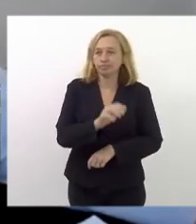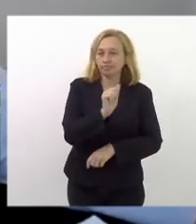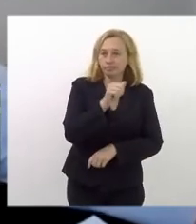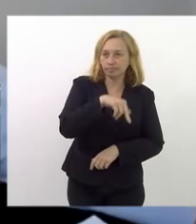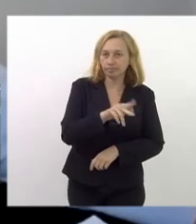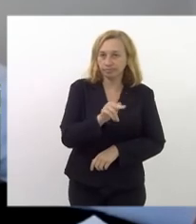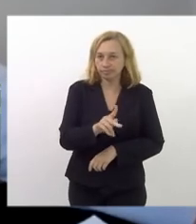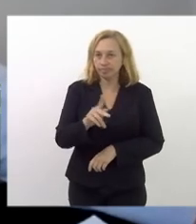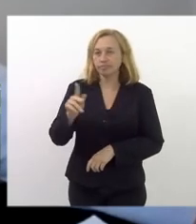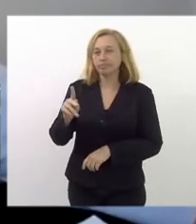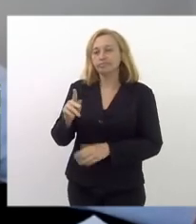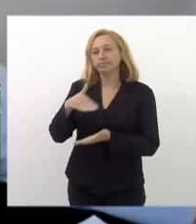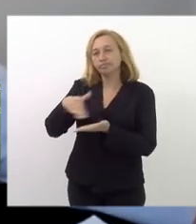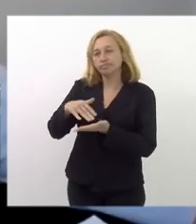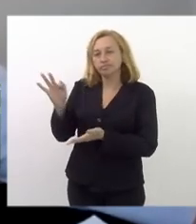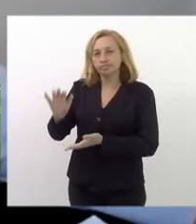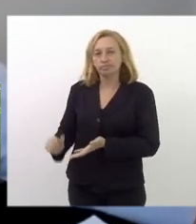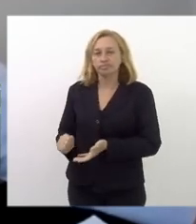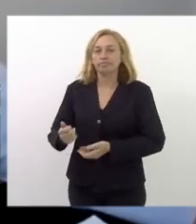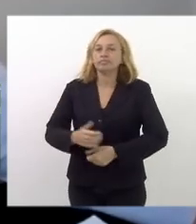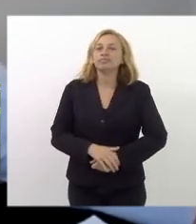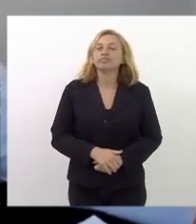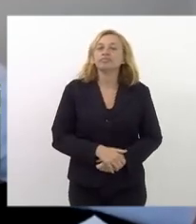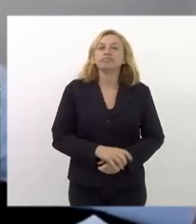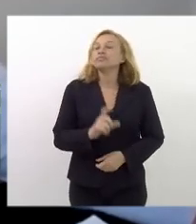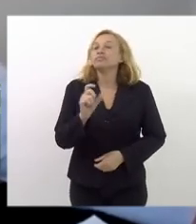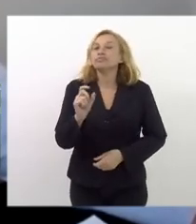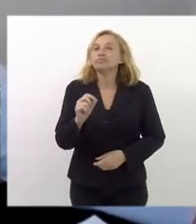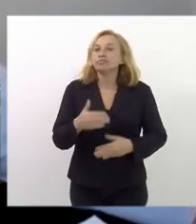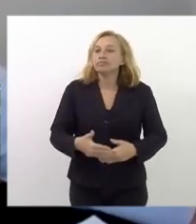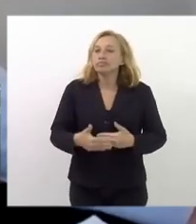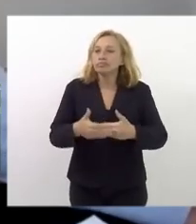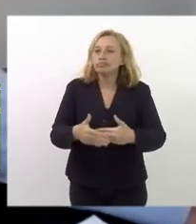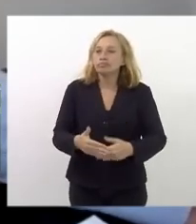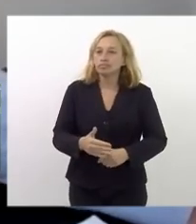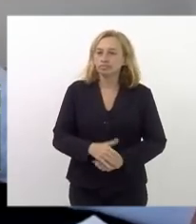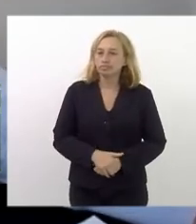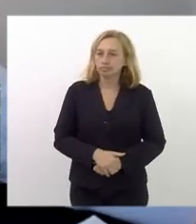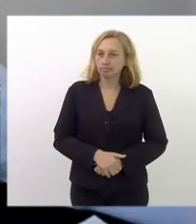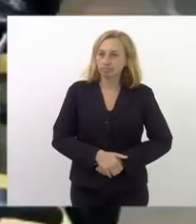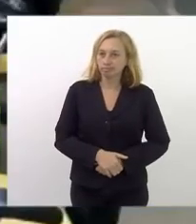fiscalização? Concretamente, o que andou concretamente?